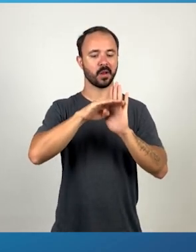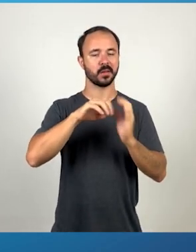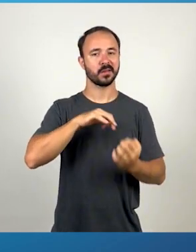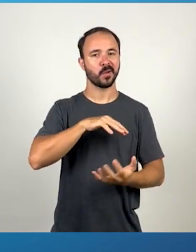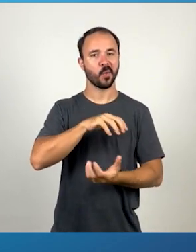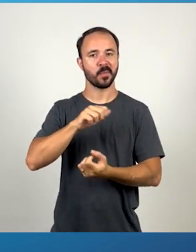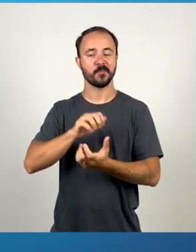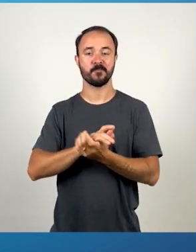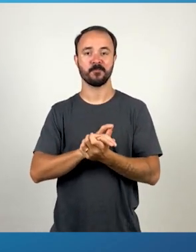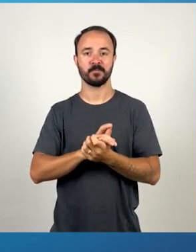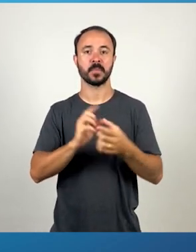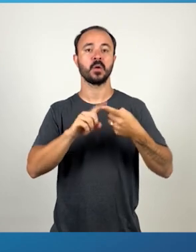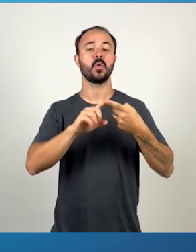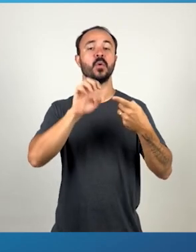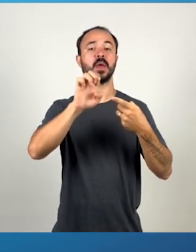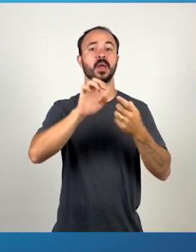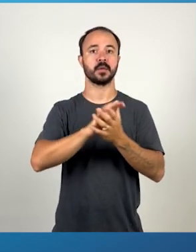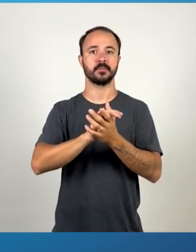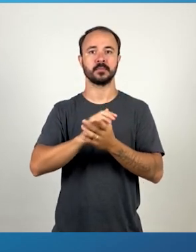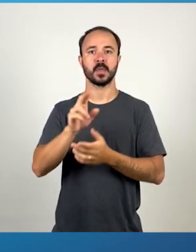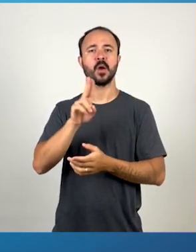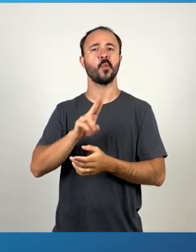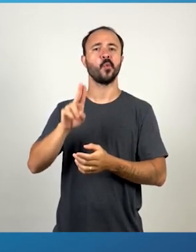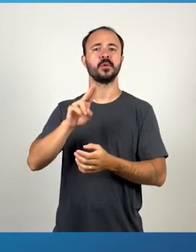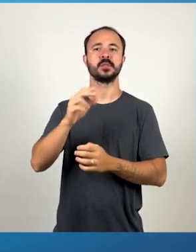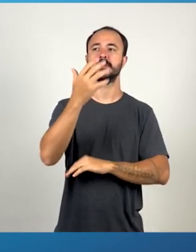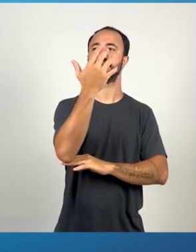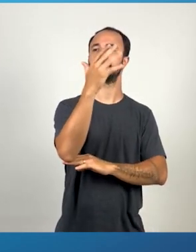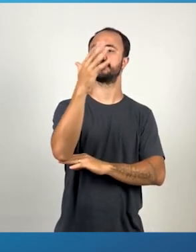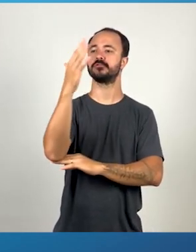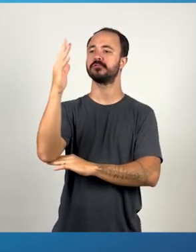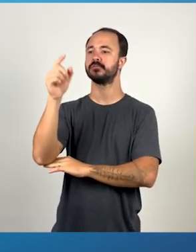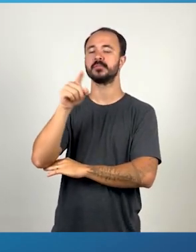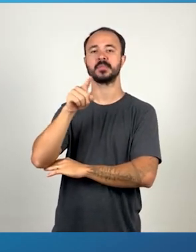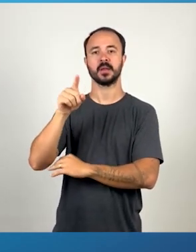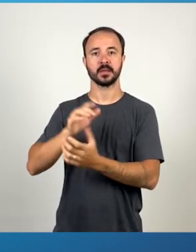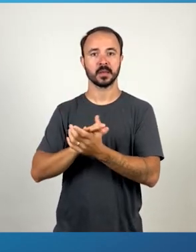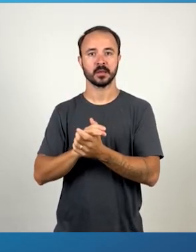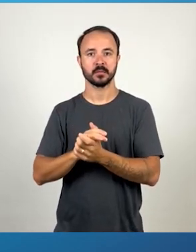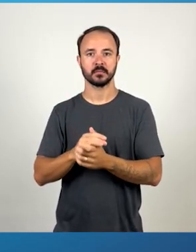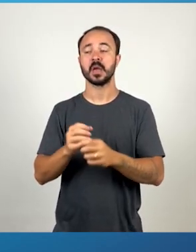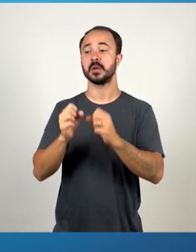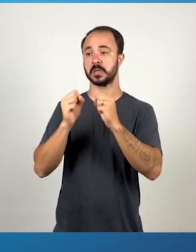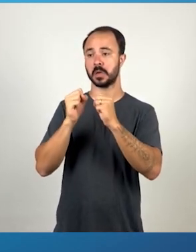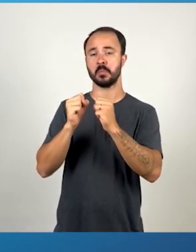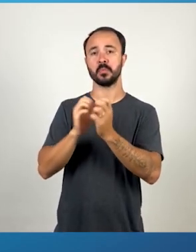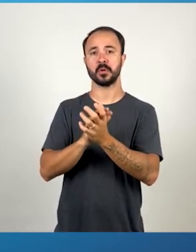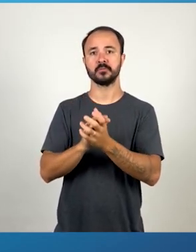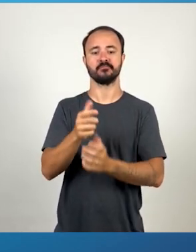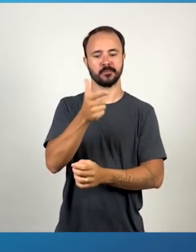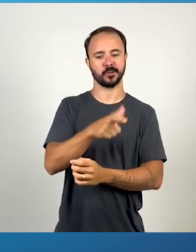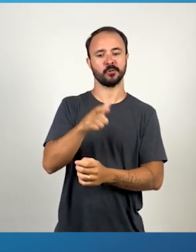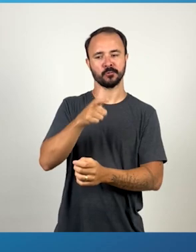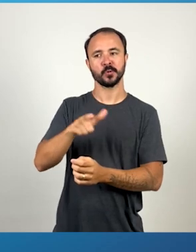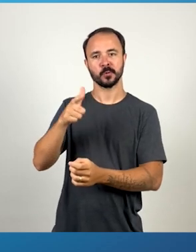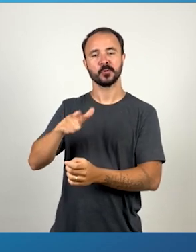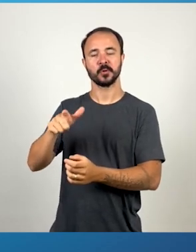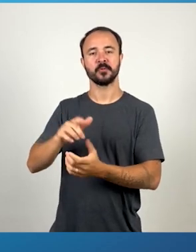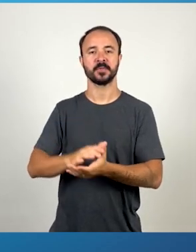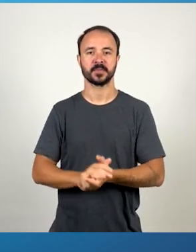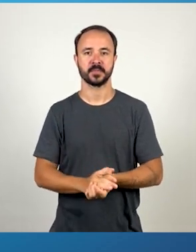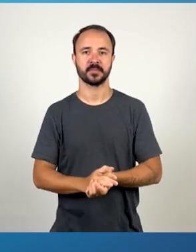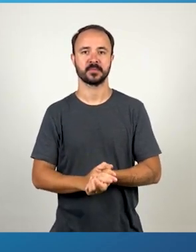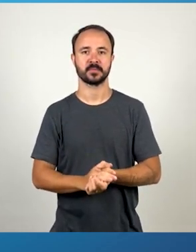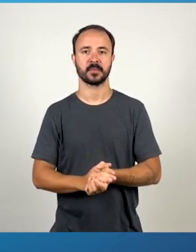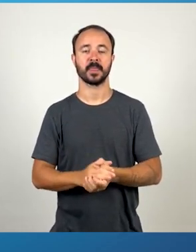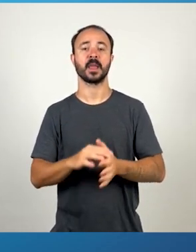aquecimento global. E a letra E, utilização de recursos naturais que possuem a capacidade de regeneração. Então,